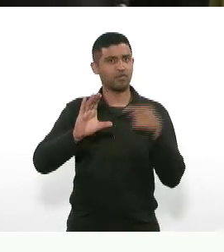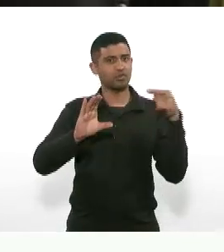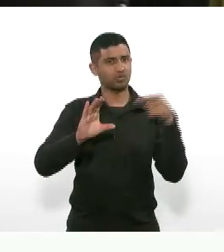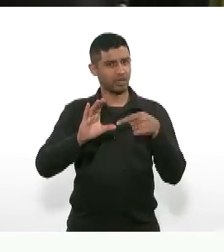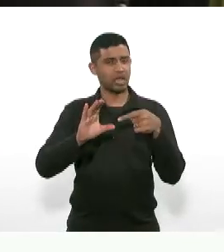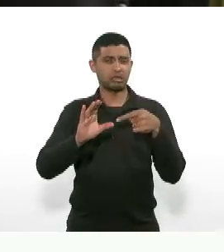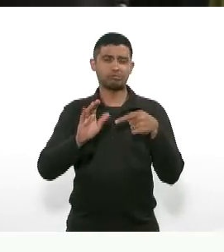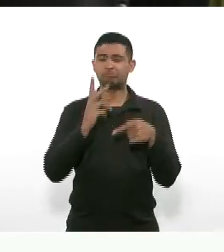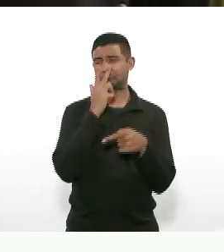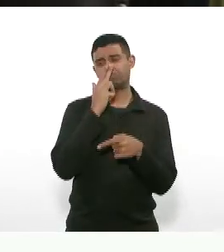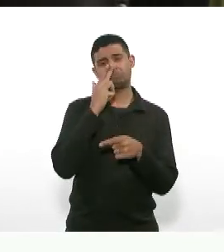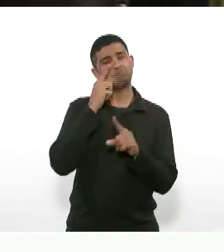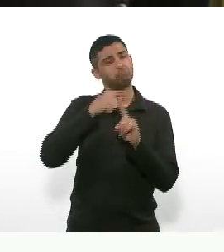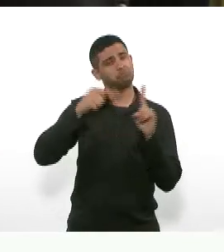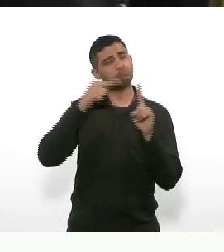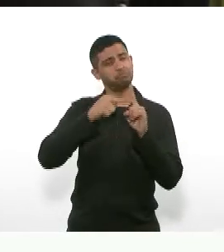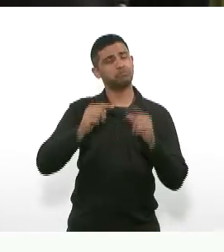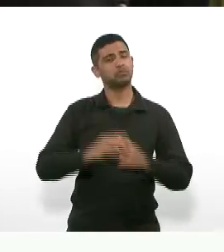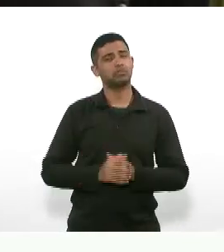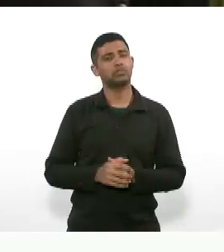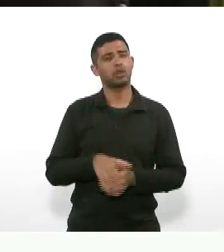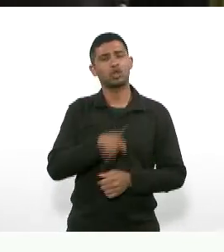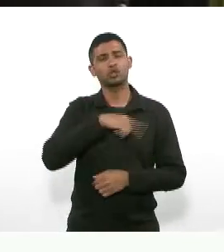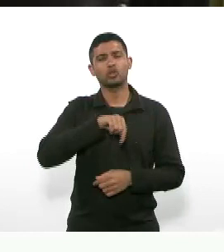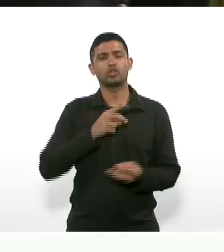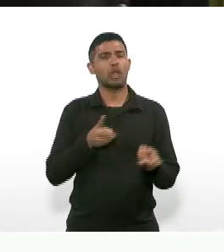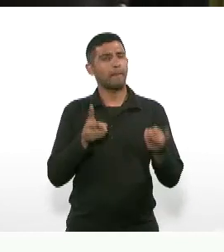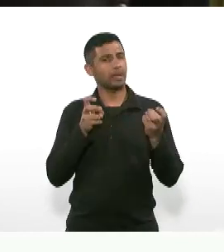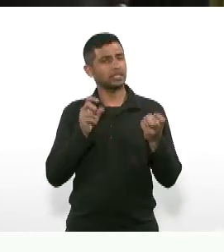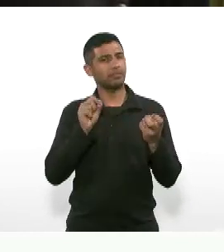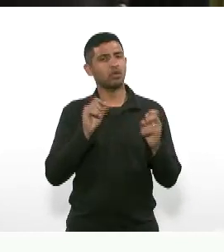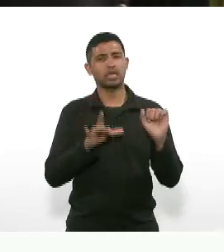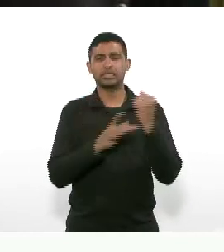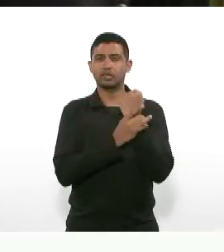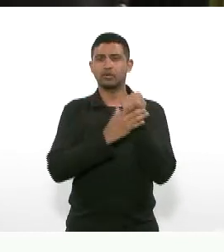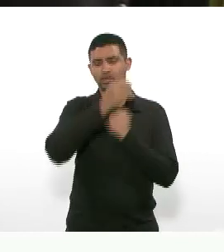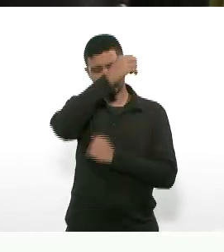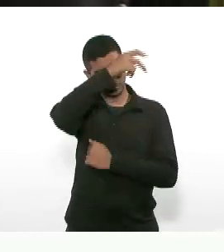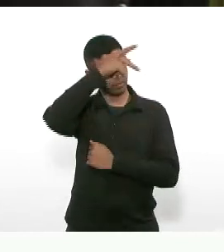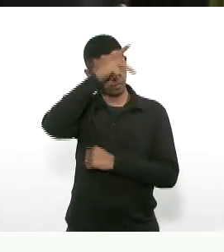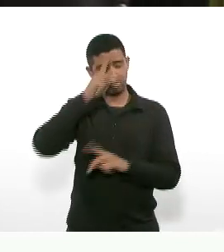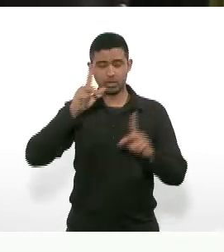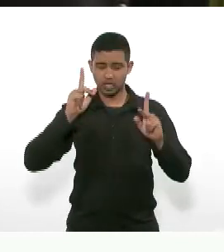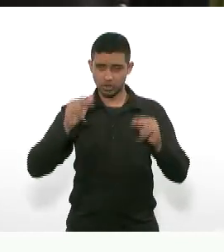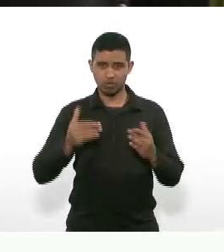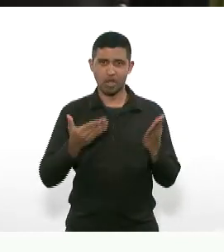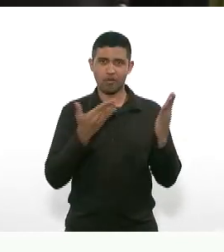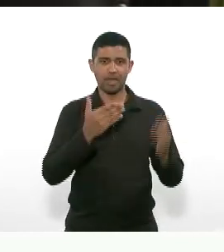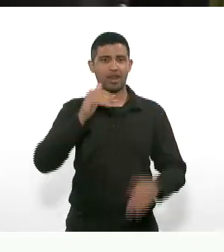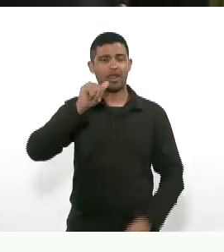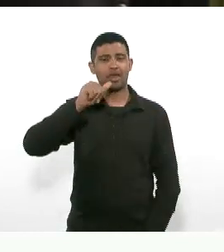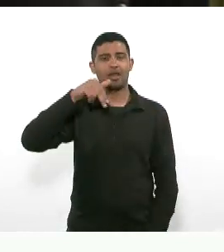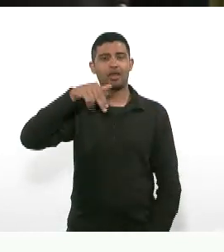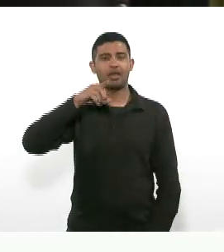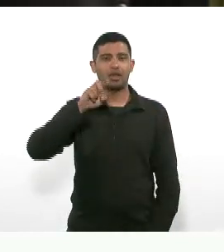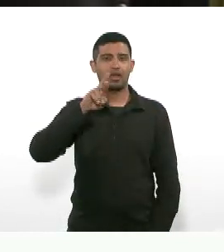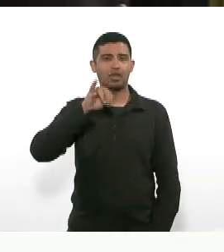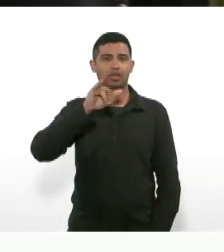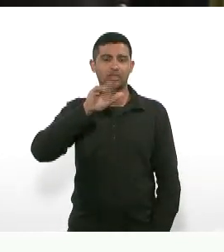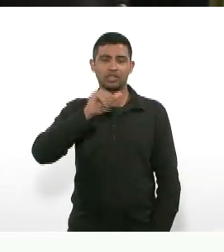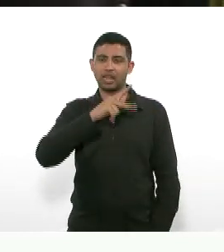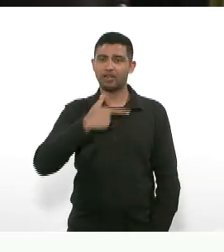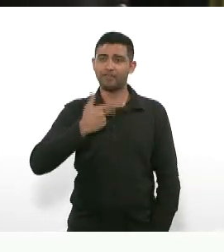esse entendimento. É a gente perceber que a segurança pública, como colocou aqui a doutora Andréia, é política